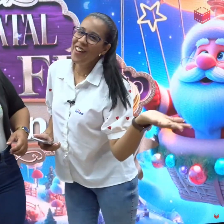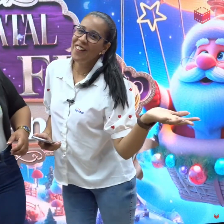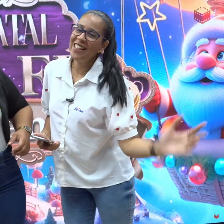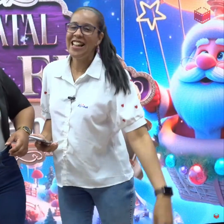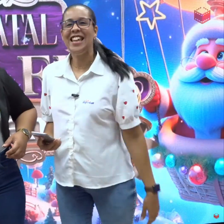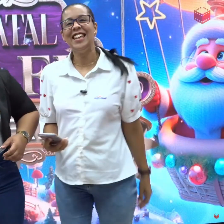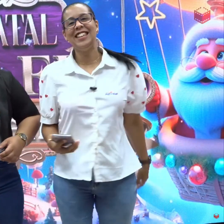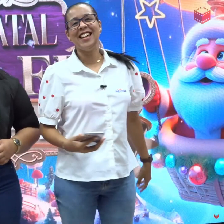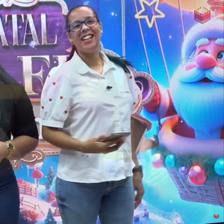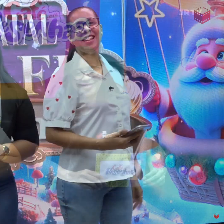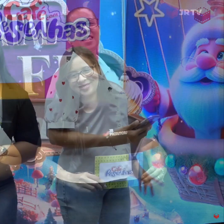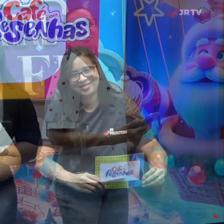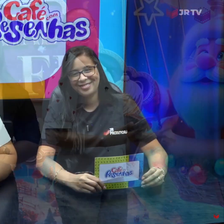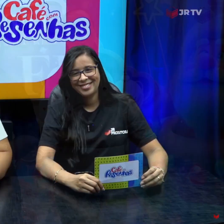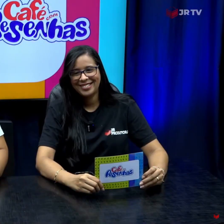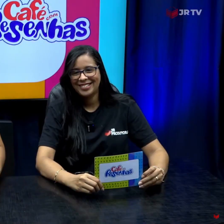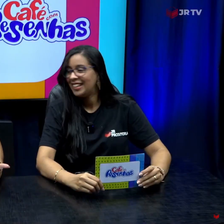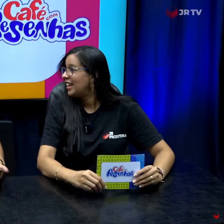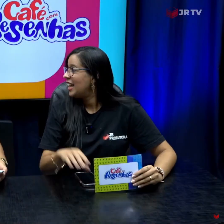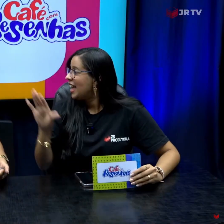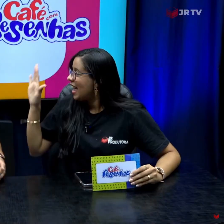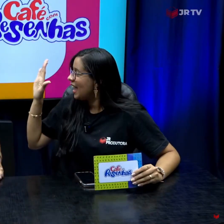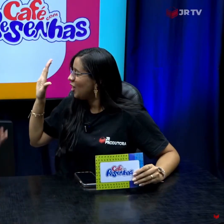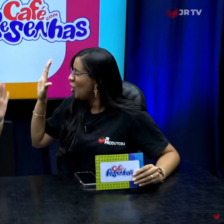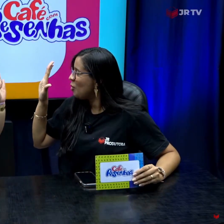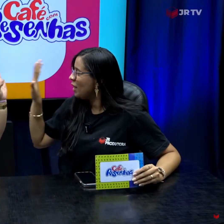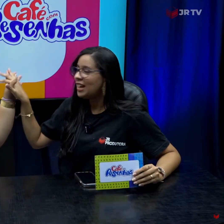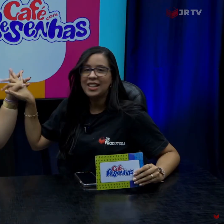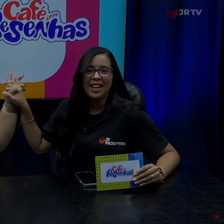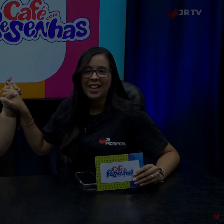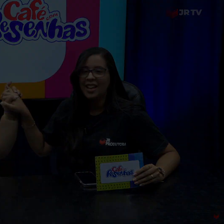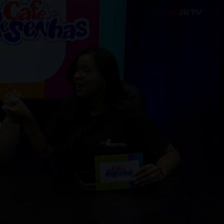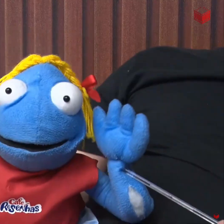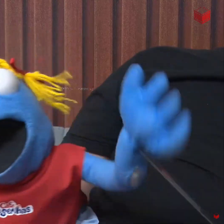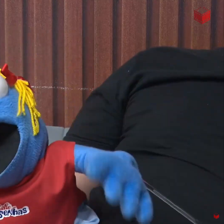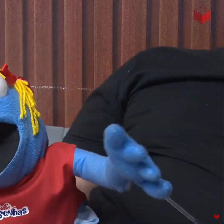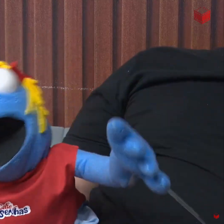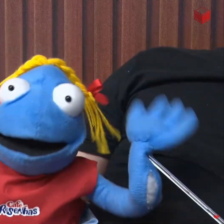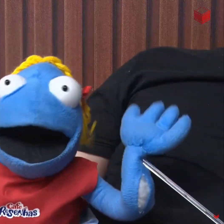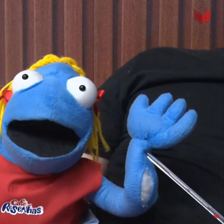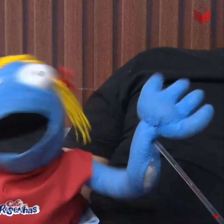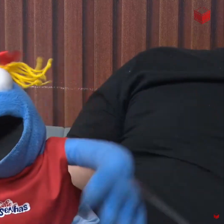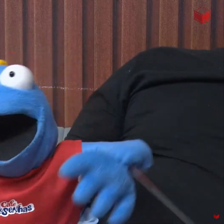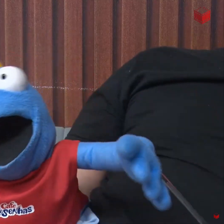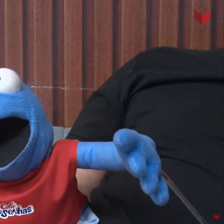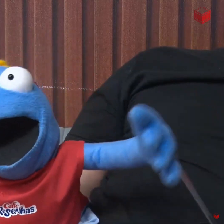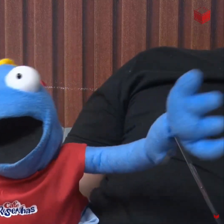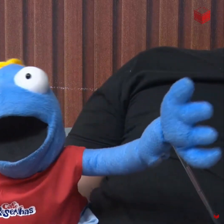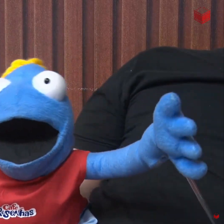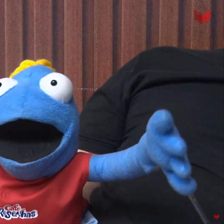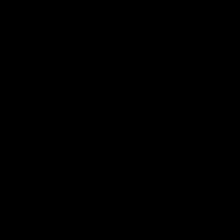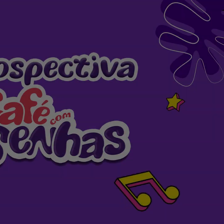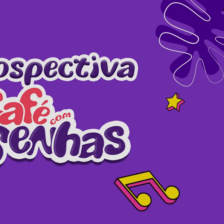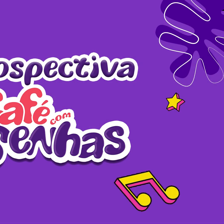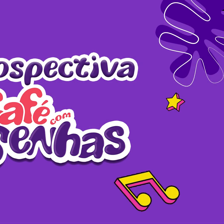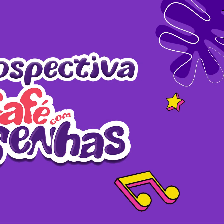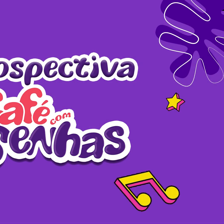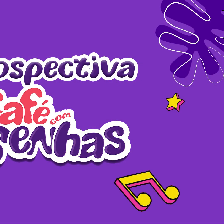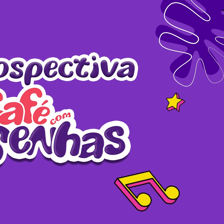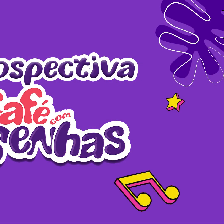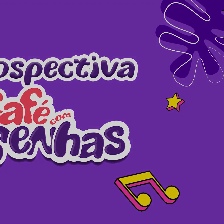Hello, glitters! Hello, glitters! Hello, como a pessoa fala hoje? Hello, glitters!